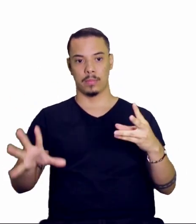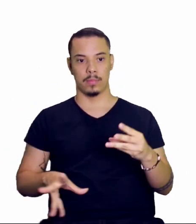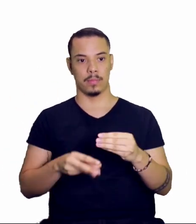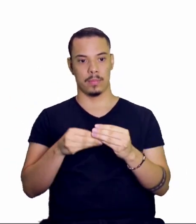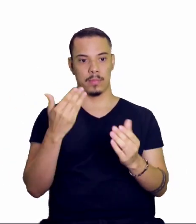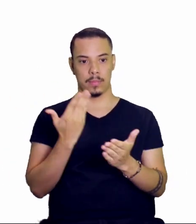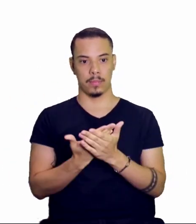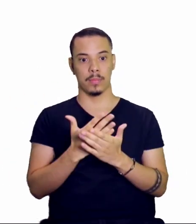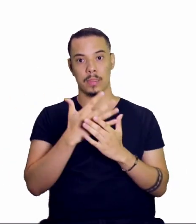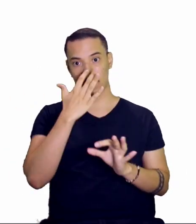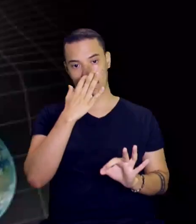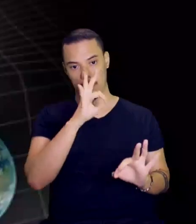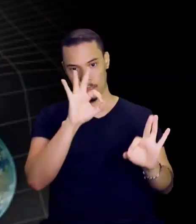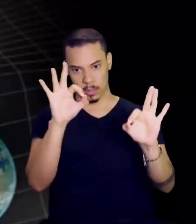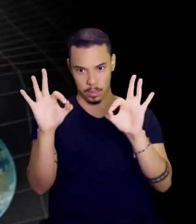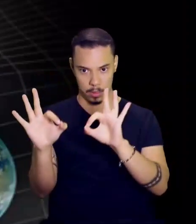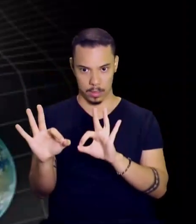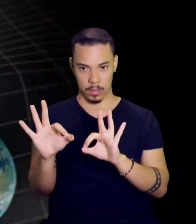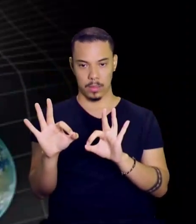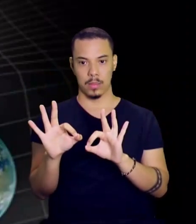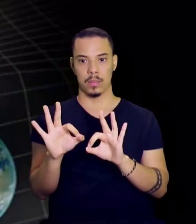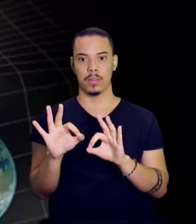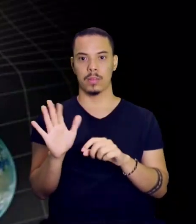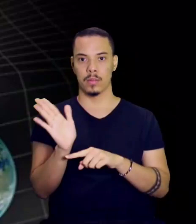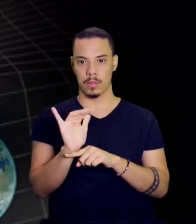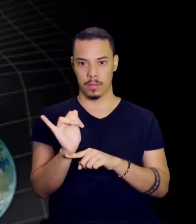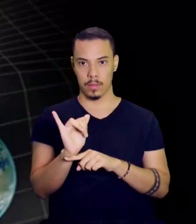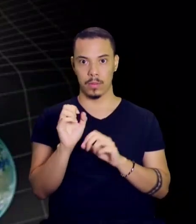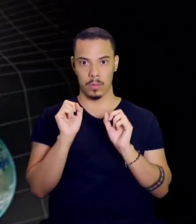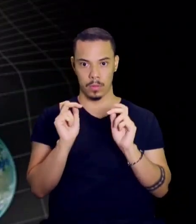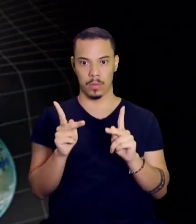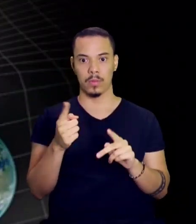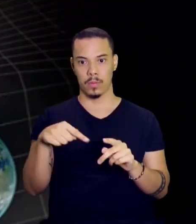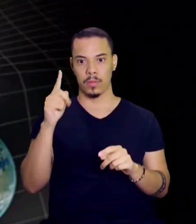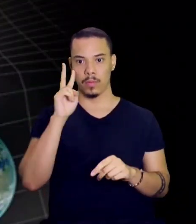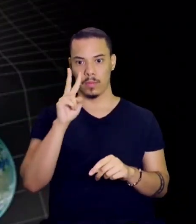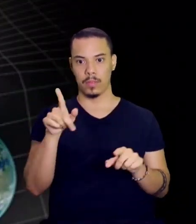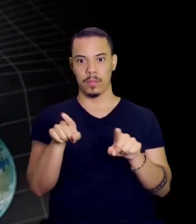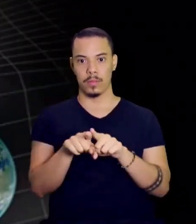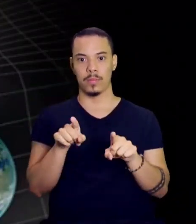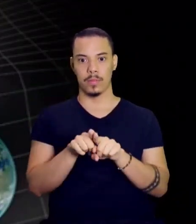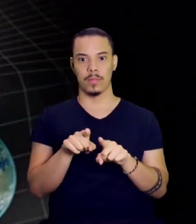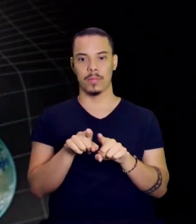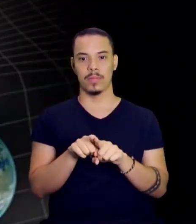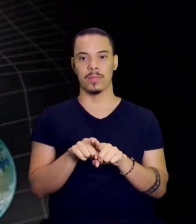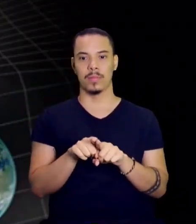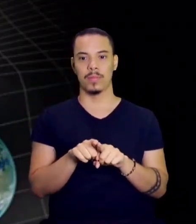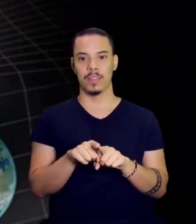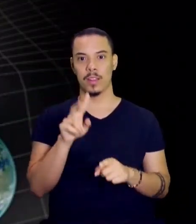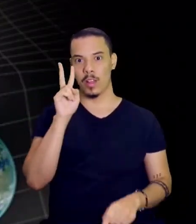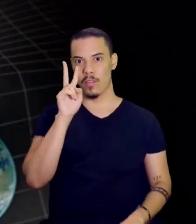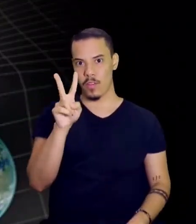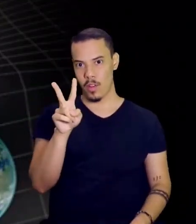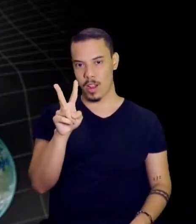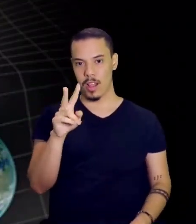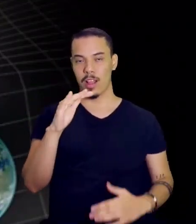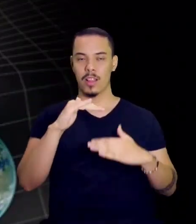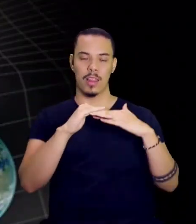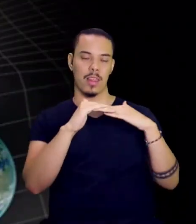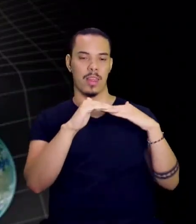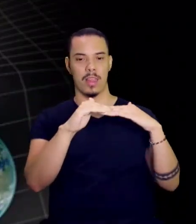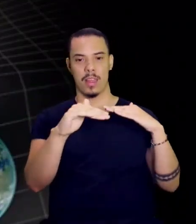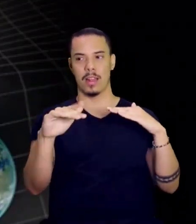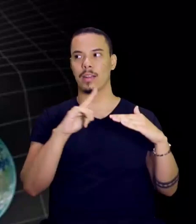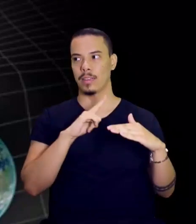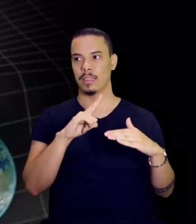próxima aula. Assista um vídeo lá, Escala do Universo, certo? Tem ali, como vocês viram, Escala do Universo. Eu tava até olhando para o horizonte, né? Tem